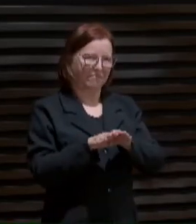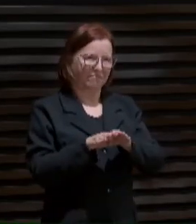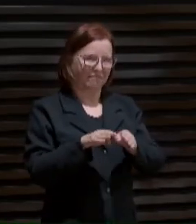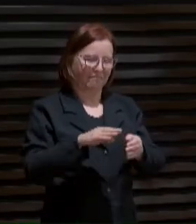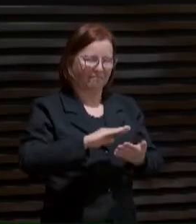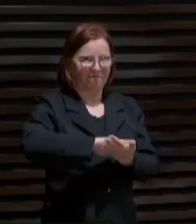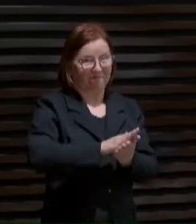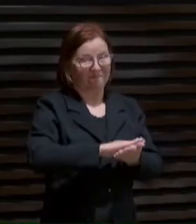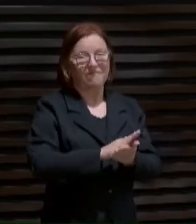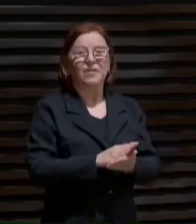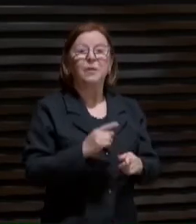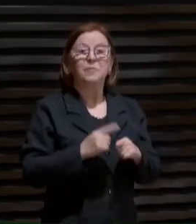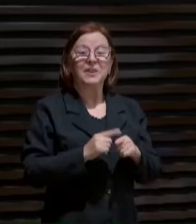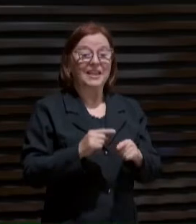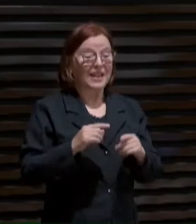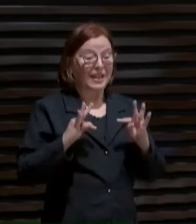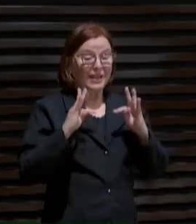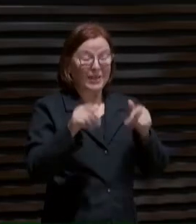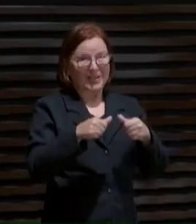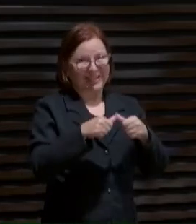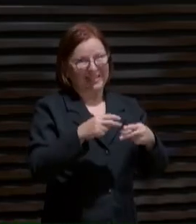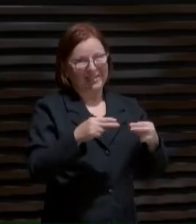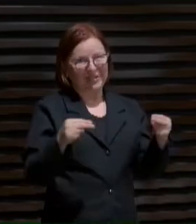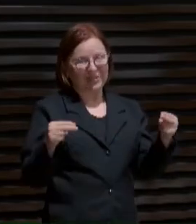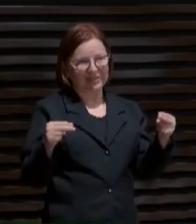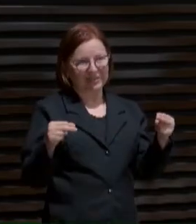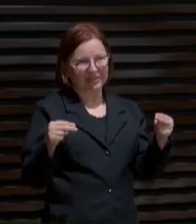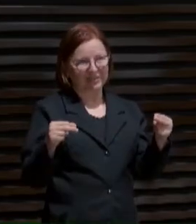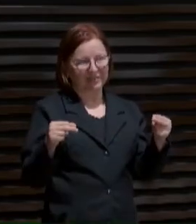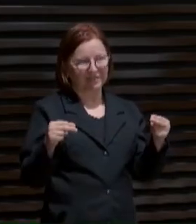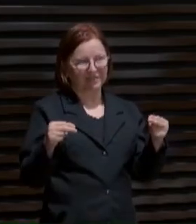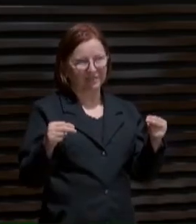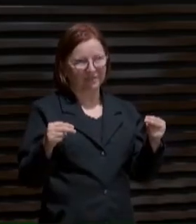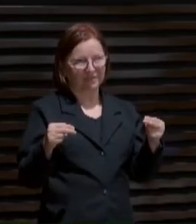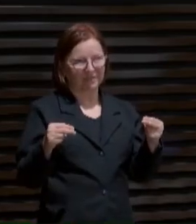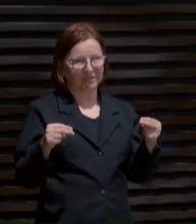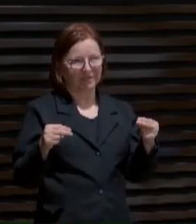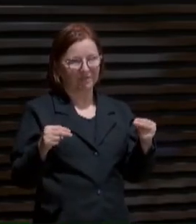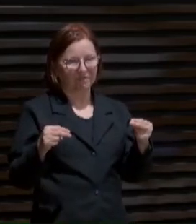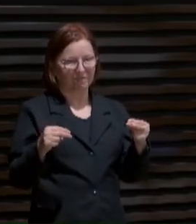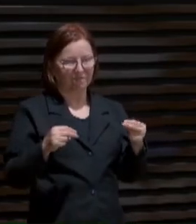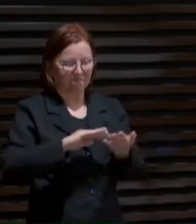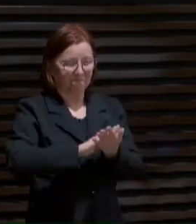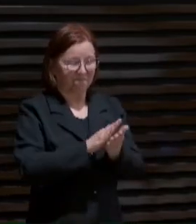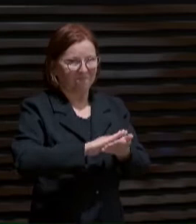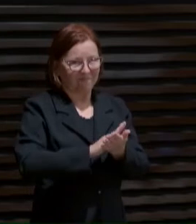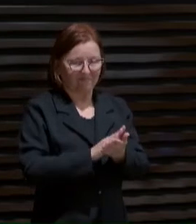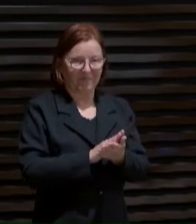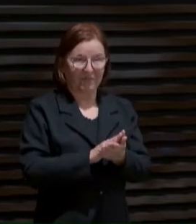visto que todas estas Coisas hão de ser hão de ser assim desfeitas deveis